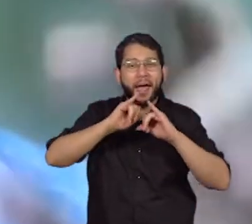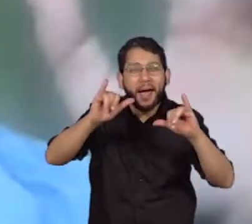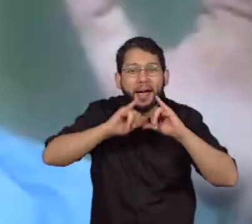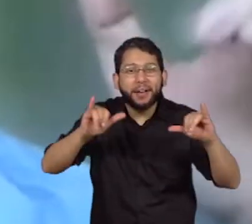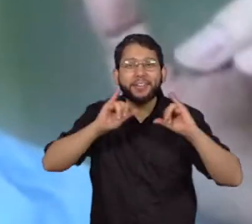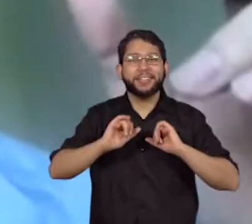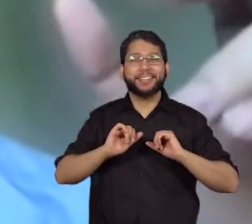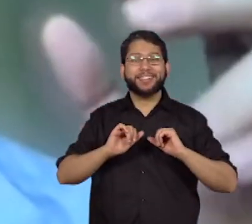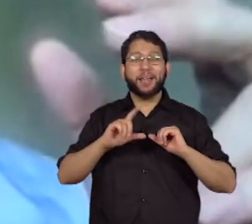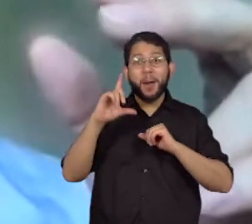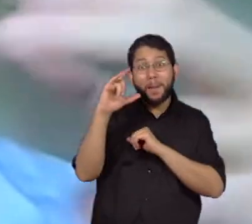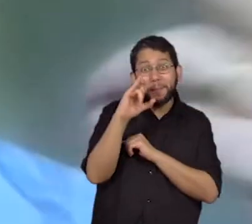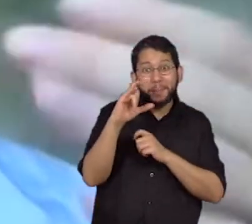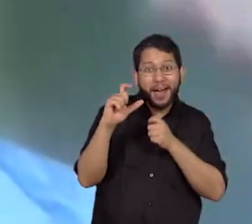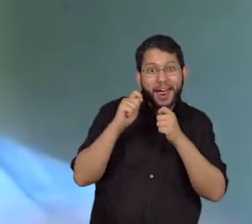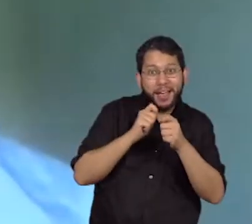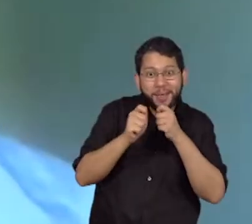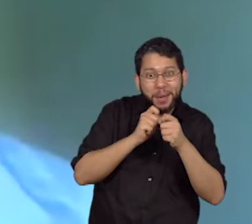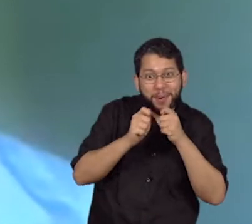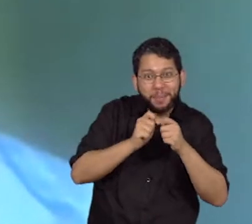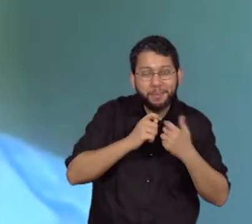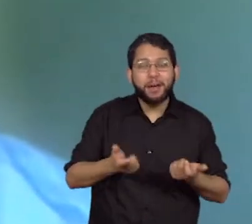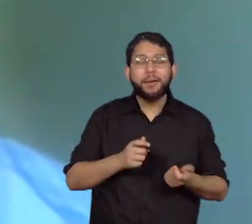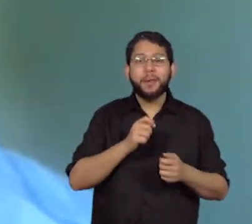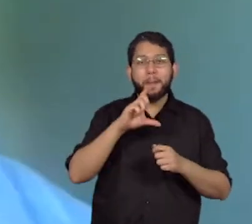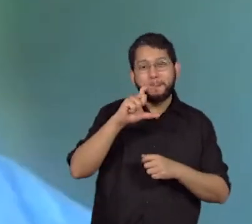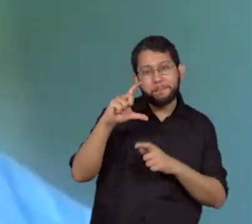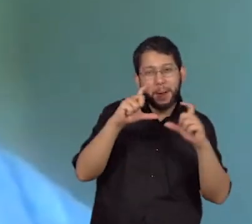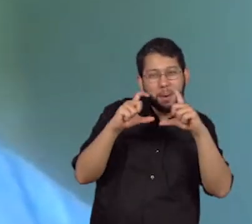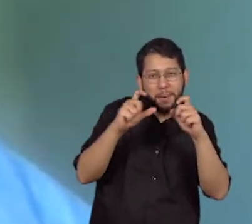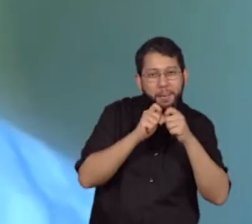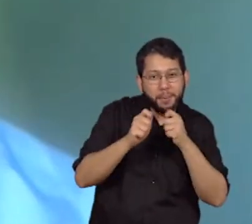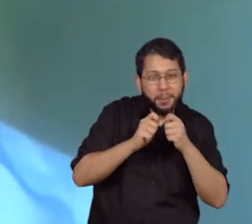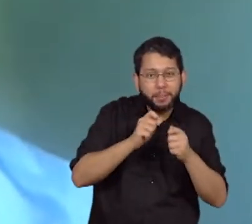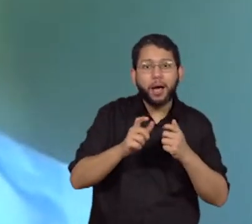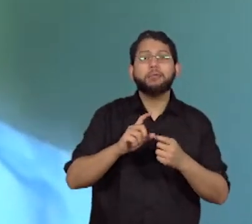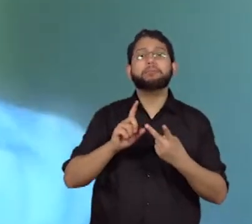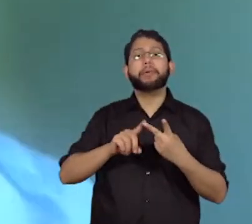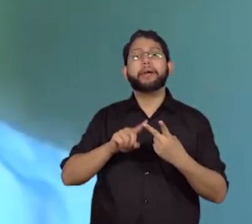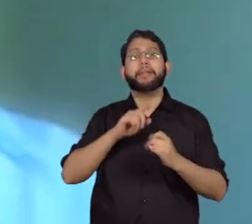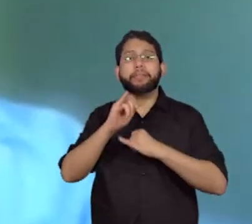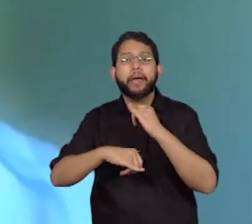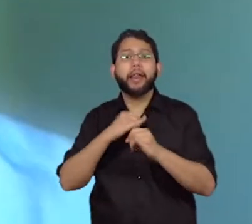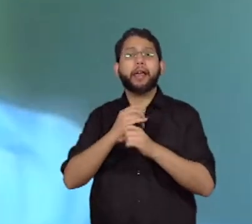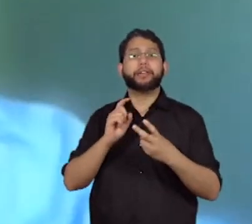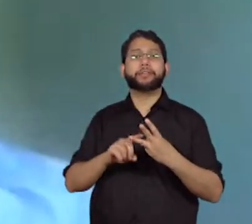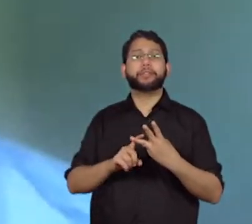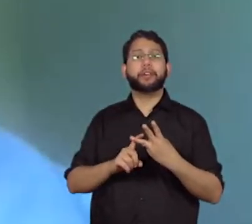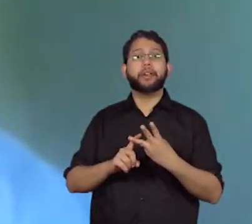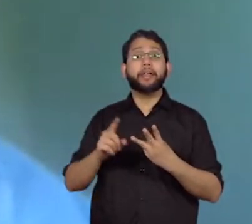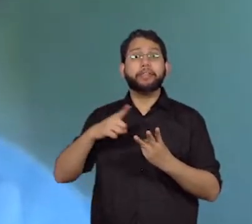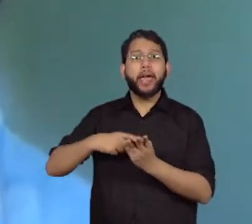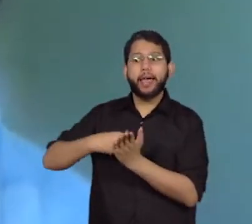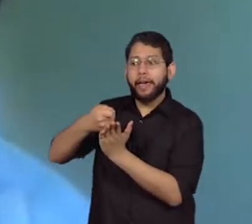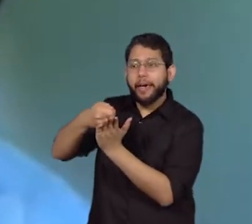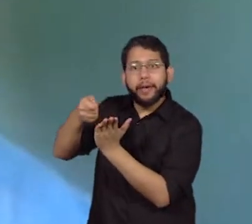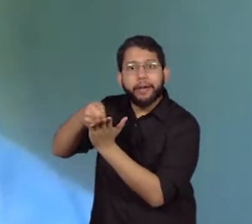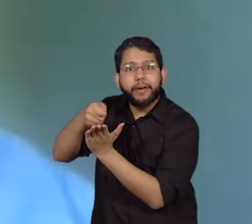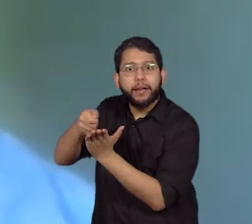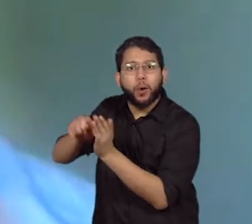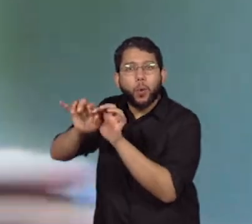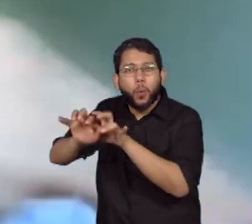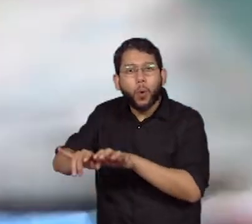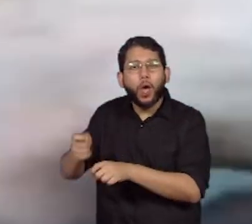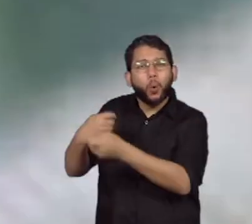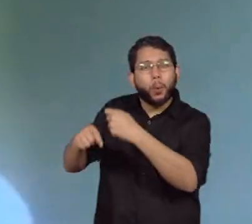onda das redações ficarem mais estruturadas do ponto de vista econômico. O que eu tento observar é da onde